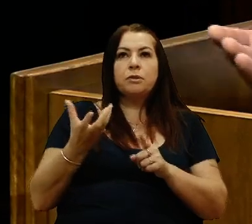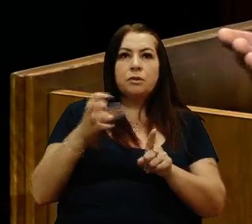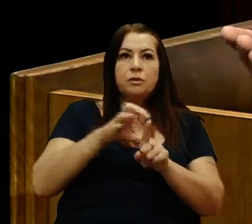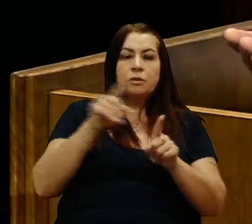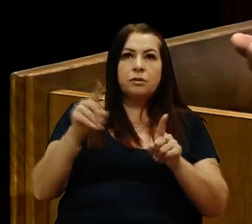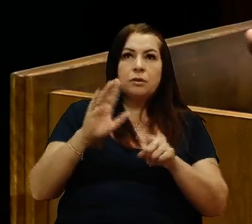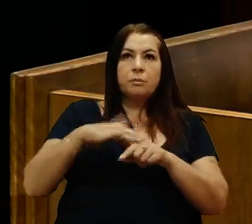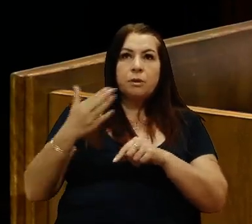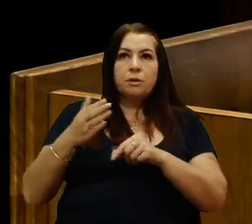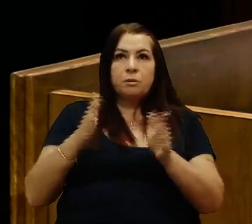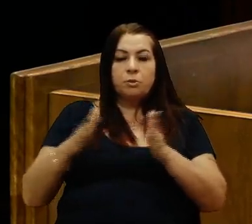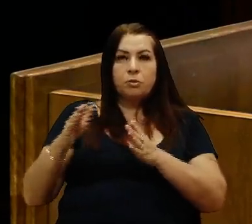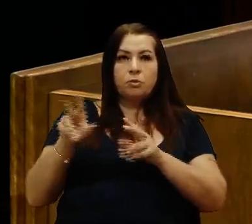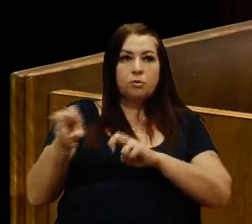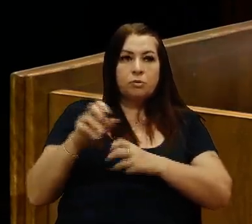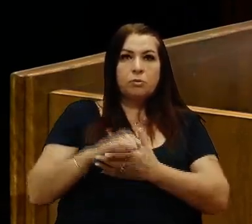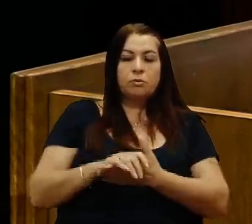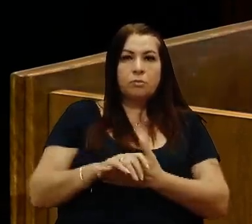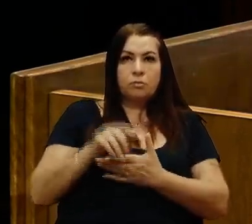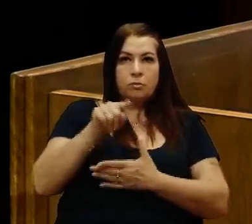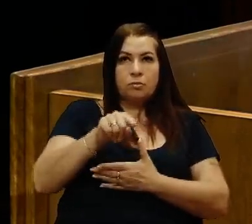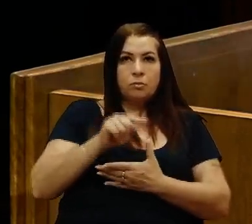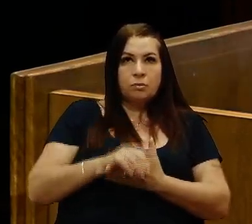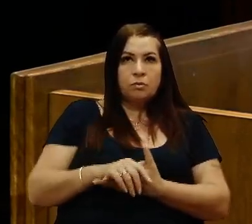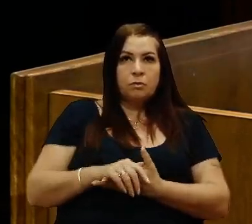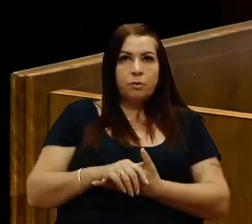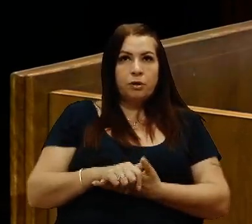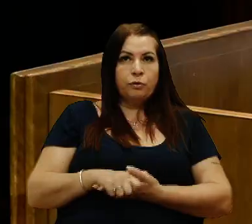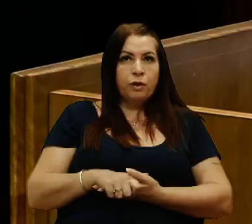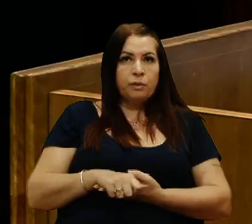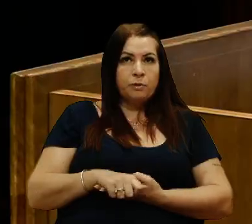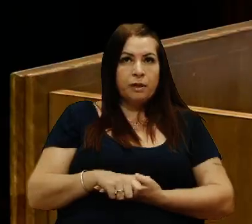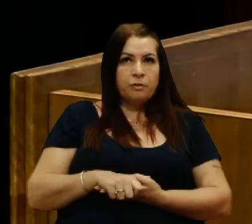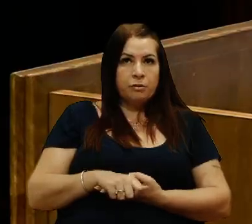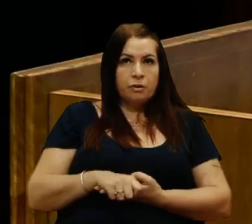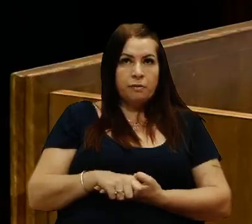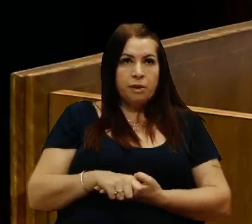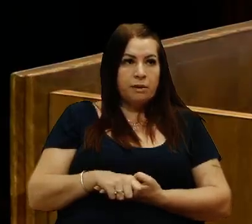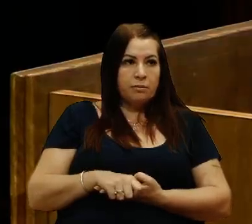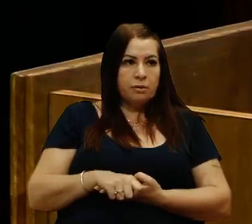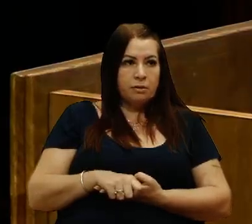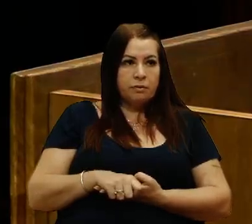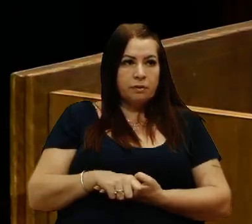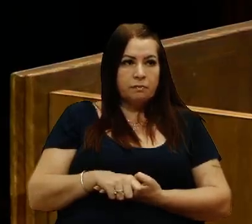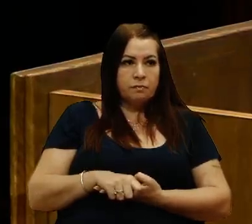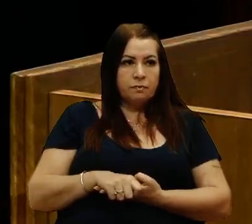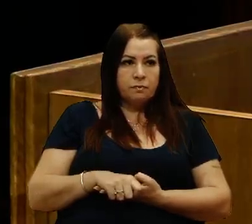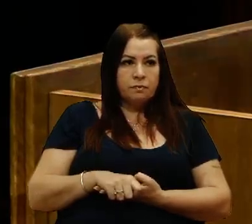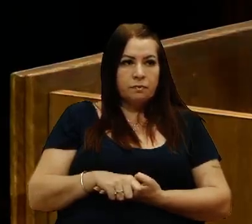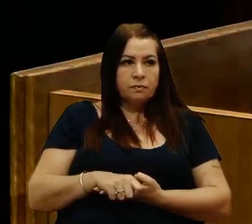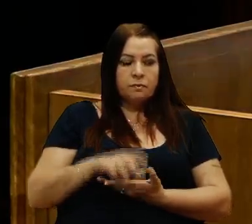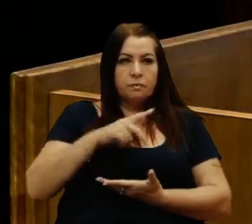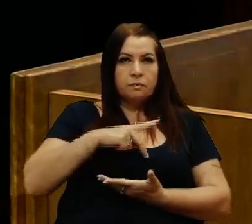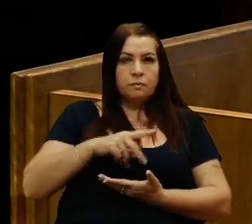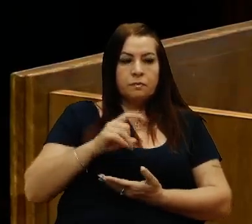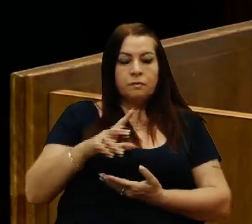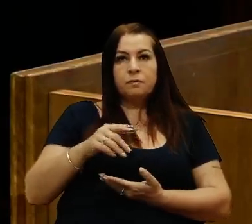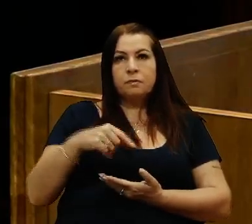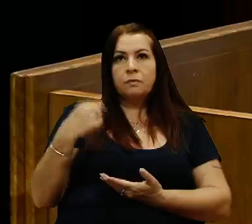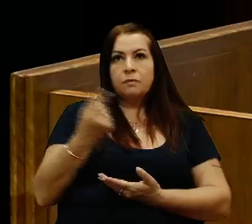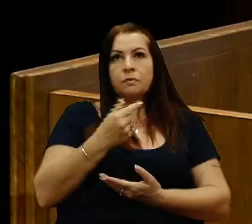produtores rurais. Sua parte, vereador Libar. Então tá. Então, senhores presidentes, seria isso. Peço a todos, então, o